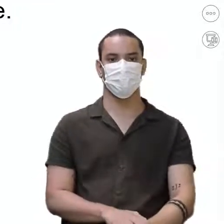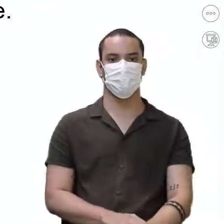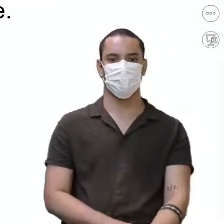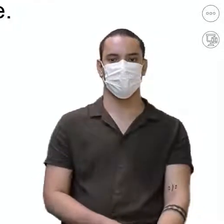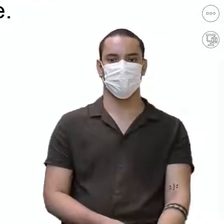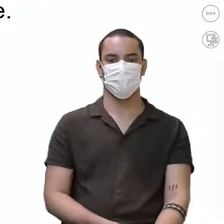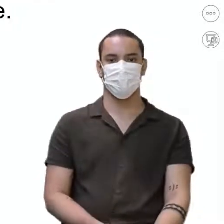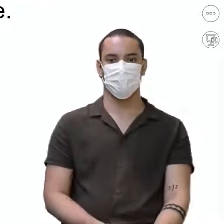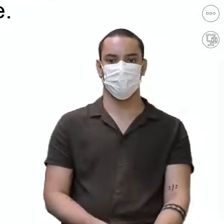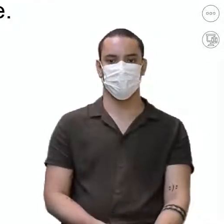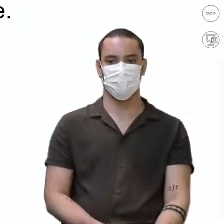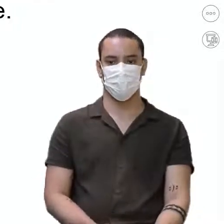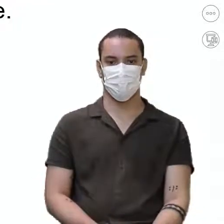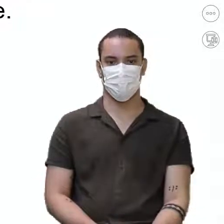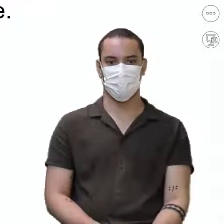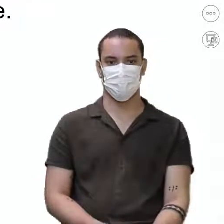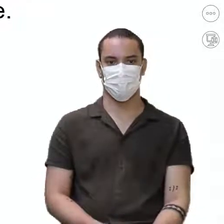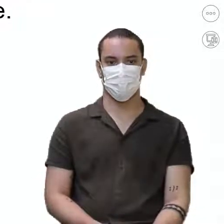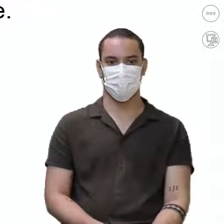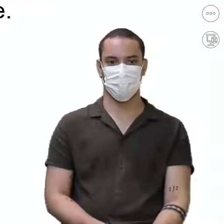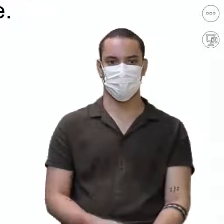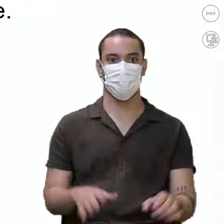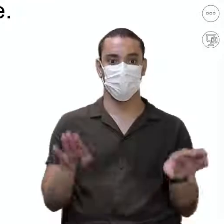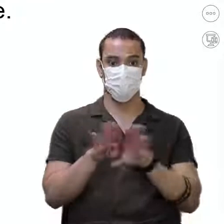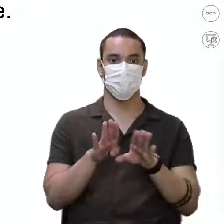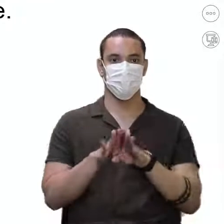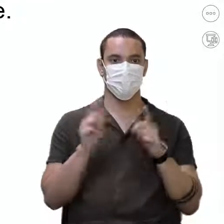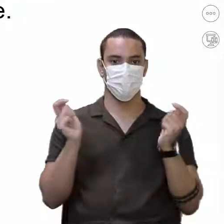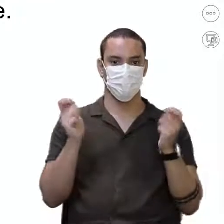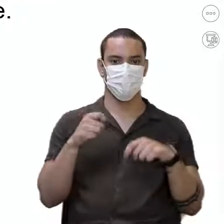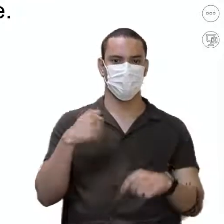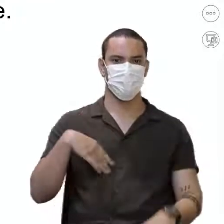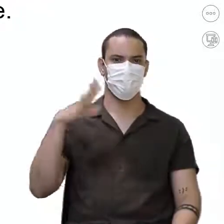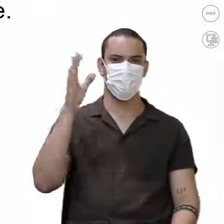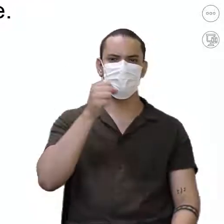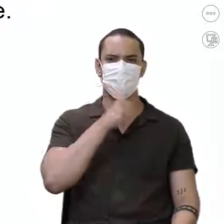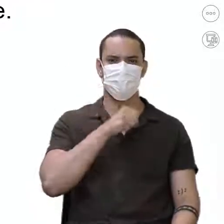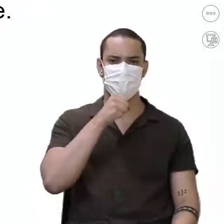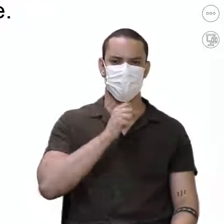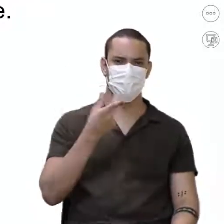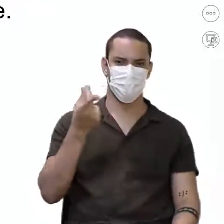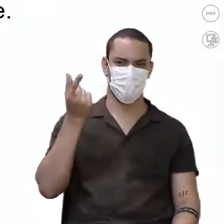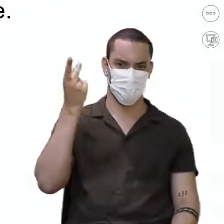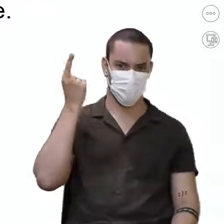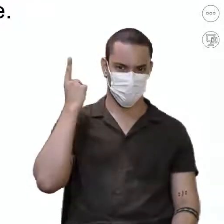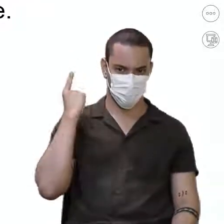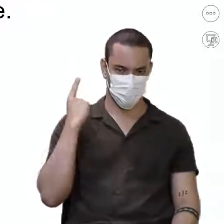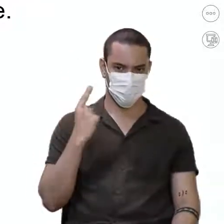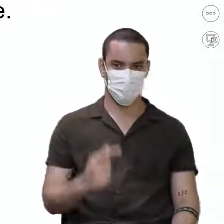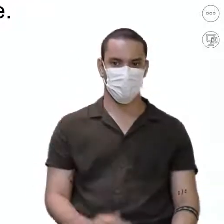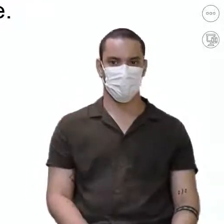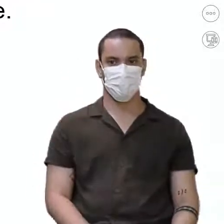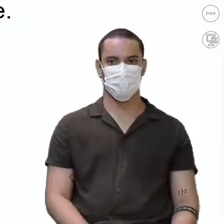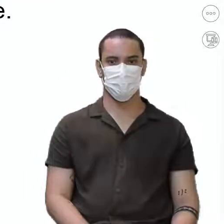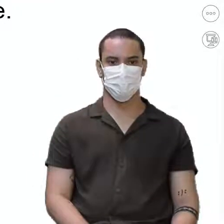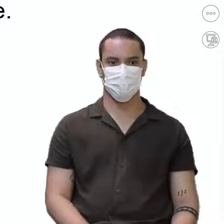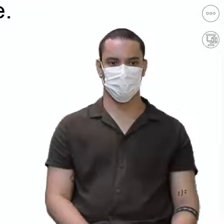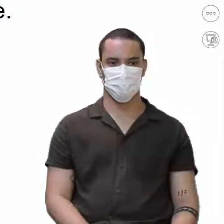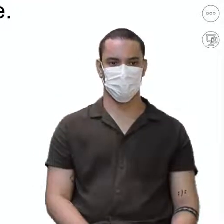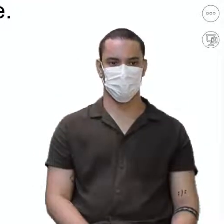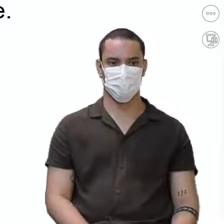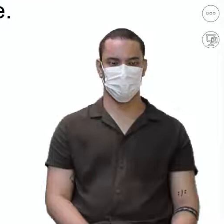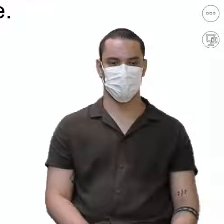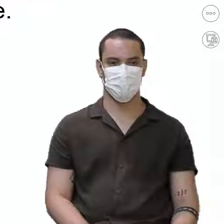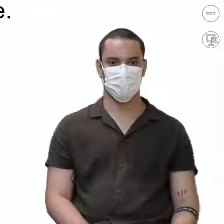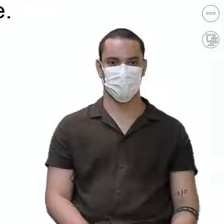may also be the oldest. Também pode ser a mais velha. An exhibition that